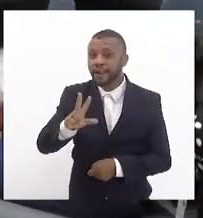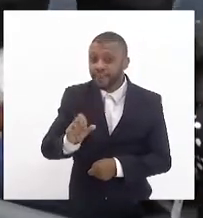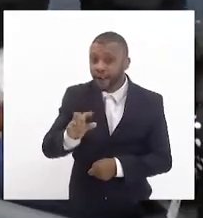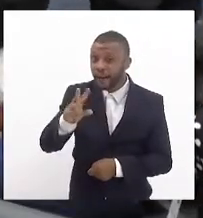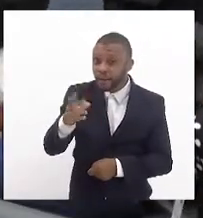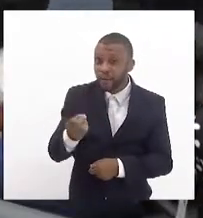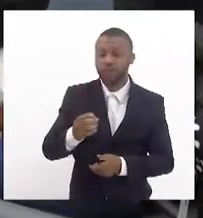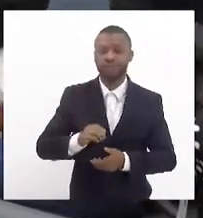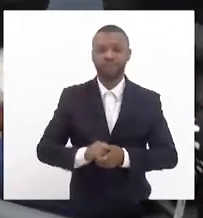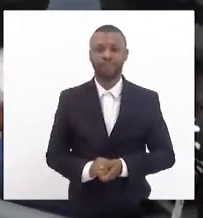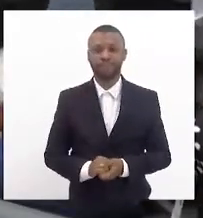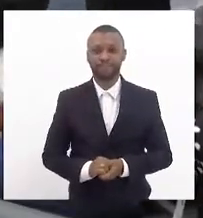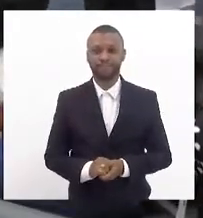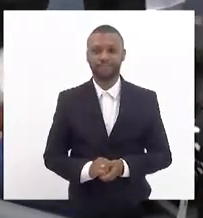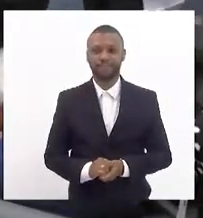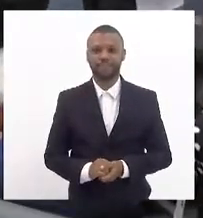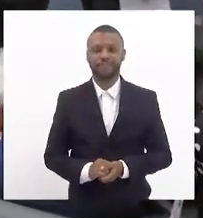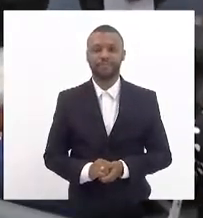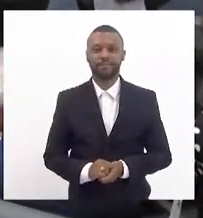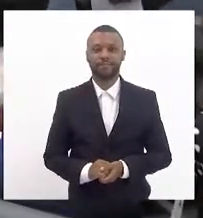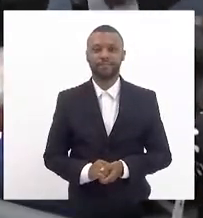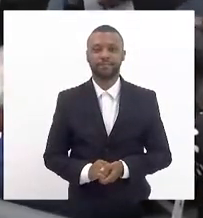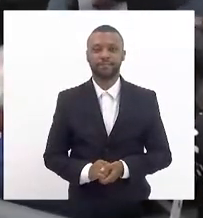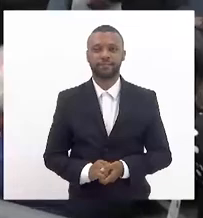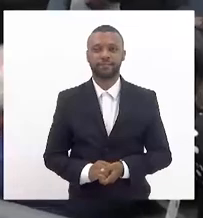Deputado Noel de Carvalho.